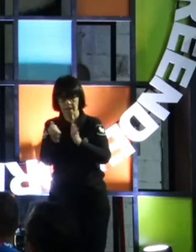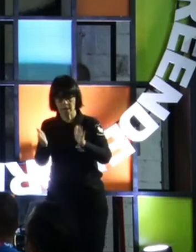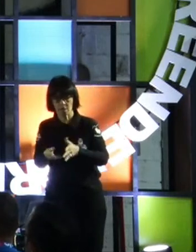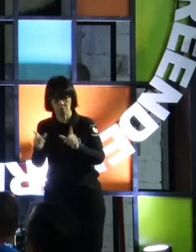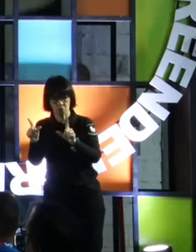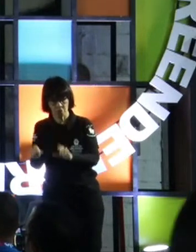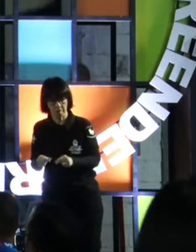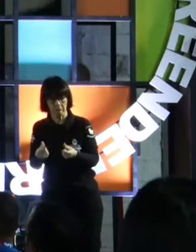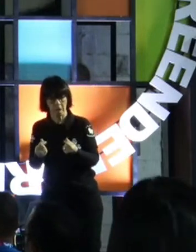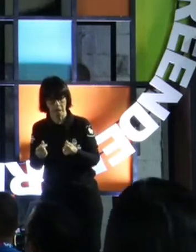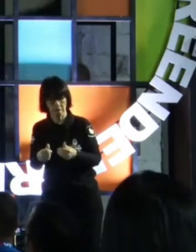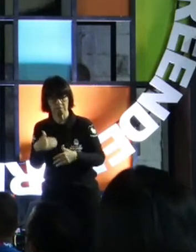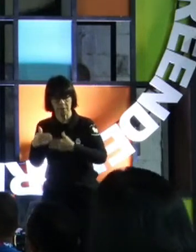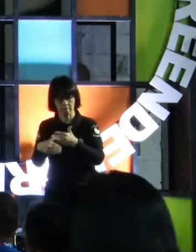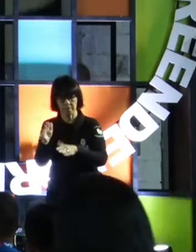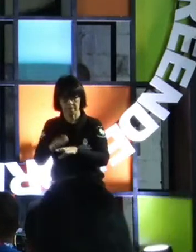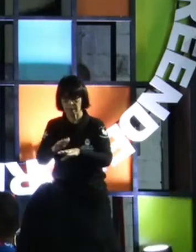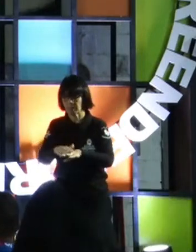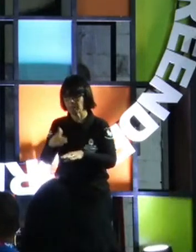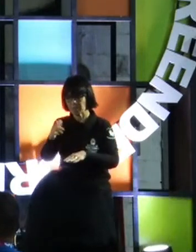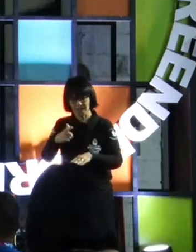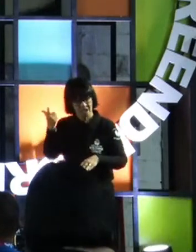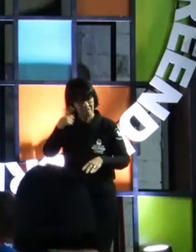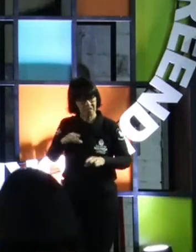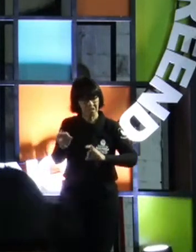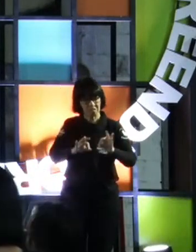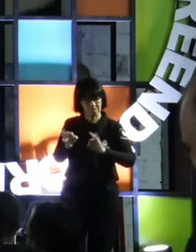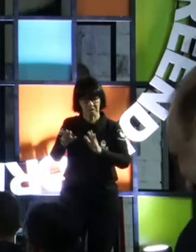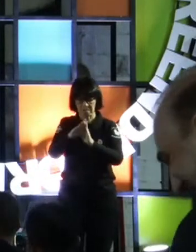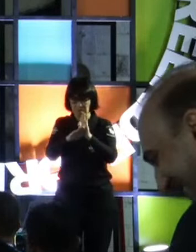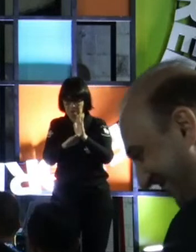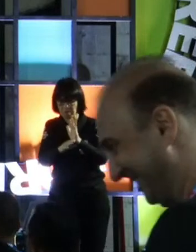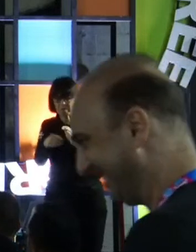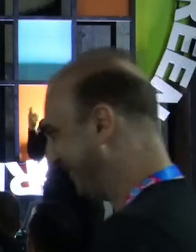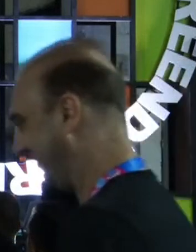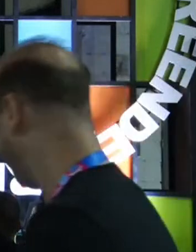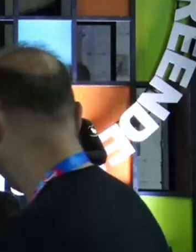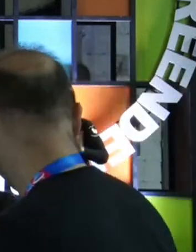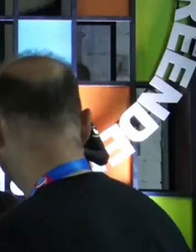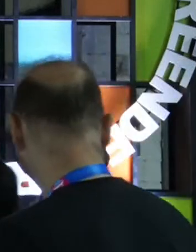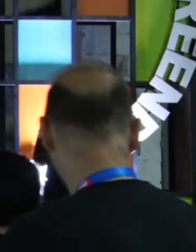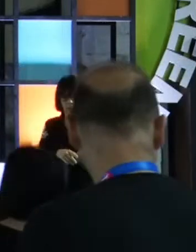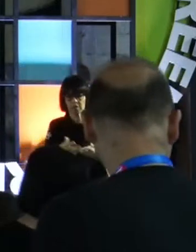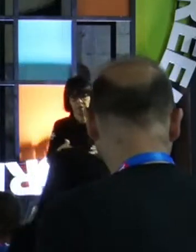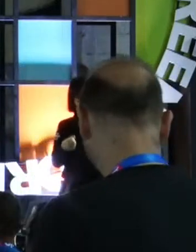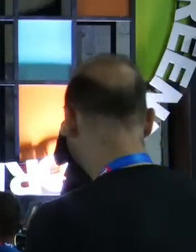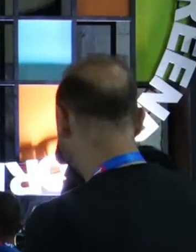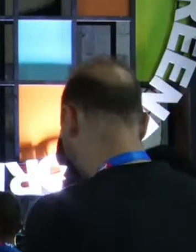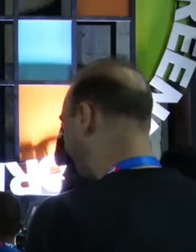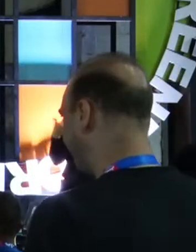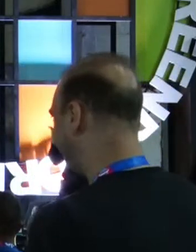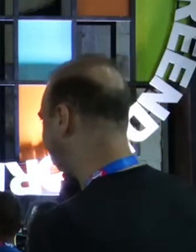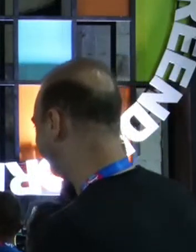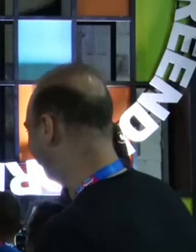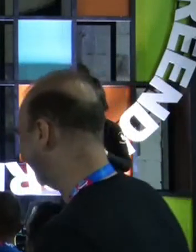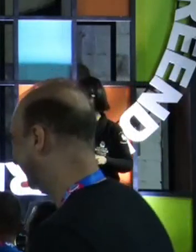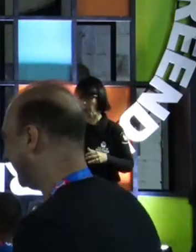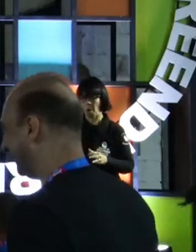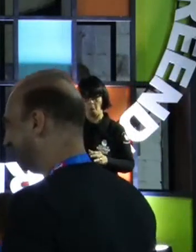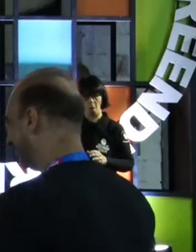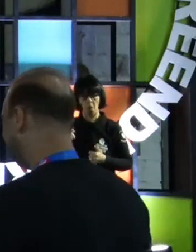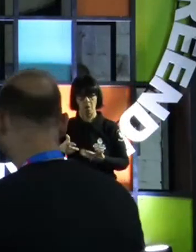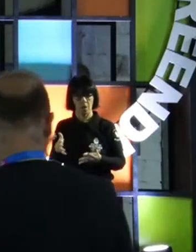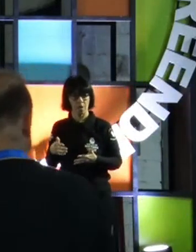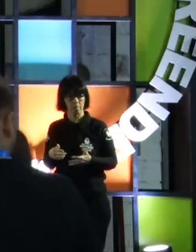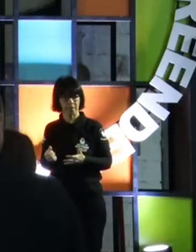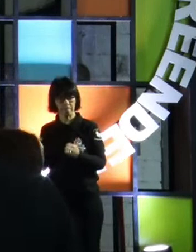Você só gasta R$120, você mesmo consegue fazer lá, tem os tutoriais, tudinho, tudo organizado. Você não precisa mais pagar uma fortuna para um escritório, não, depositar